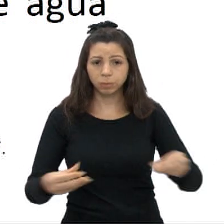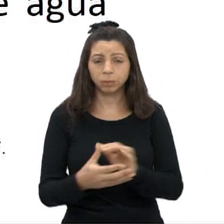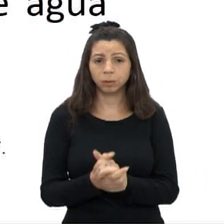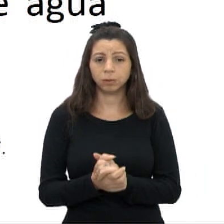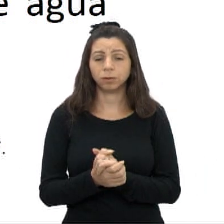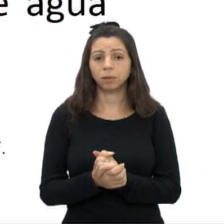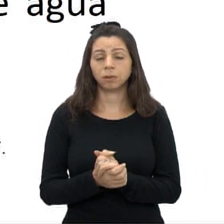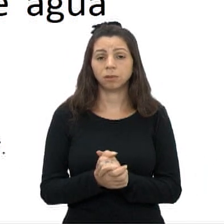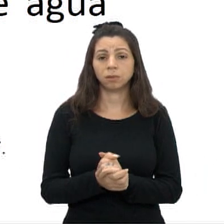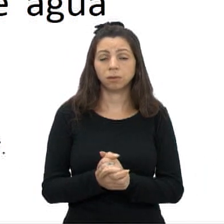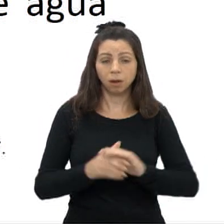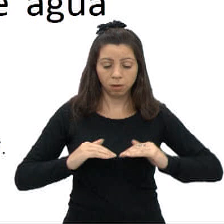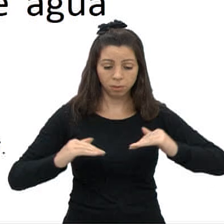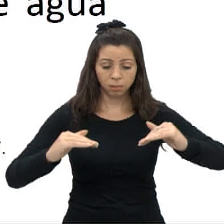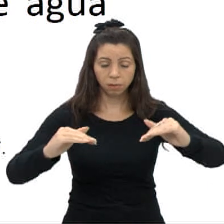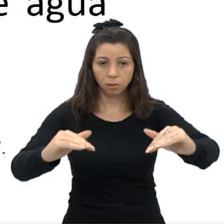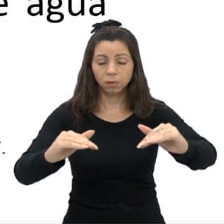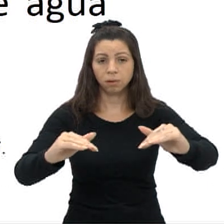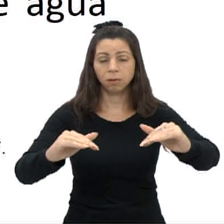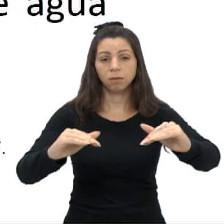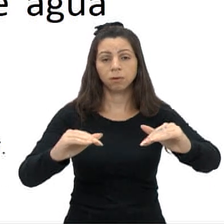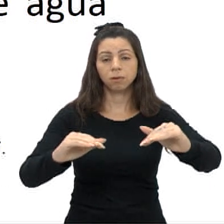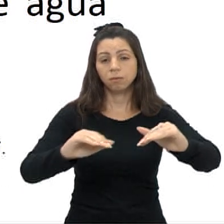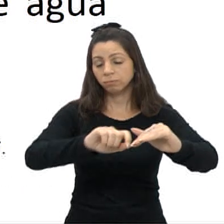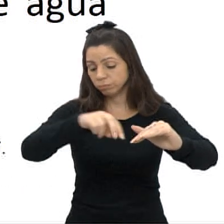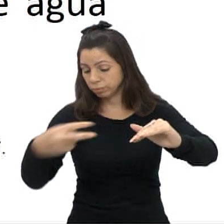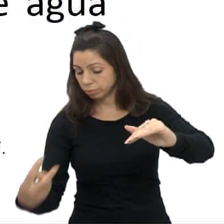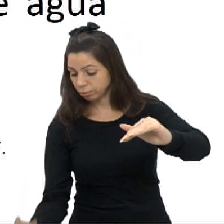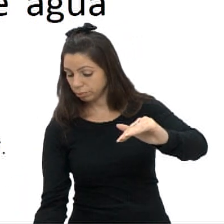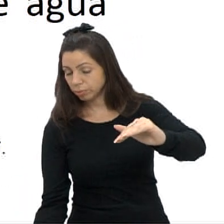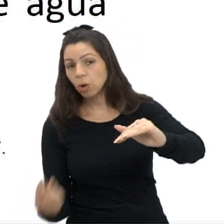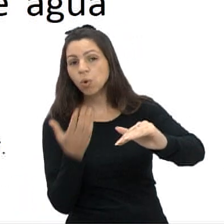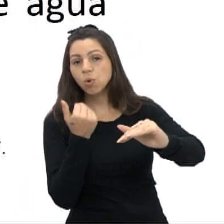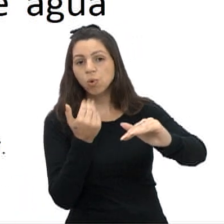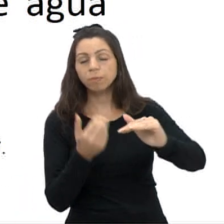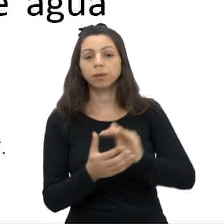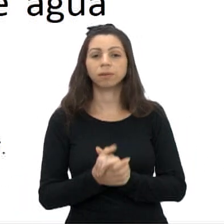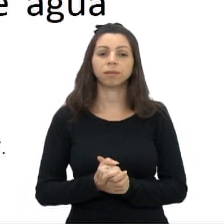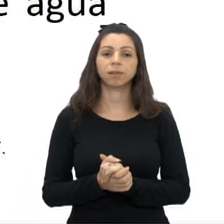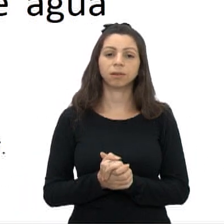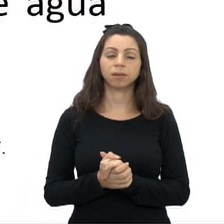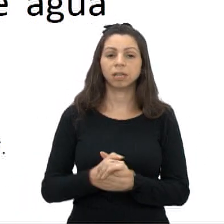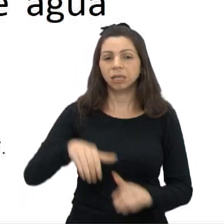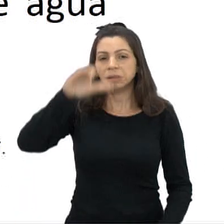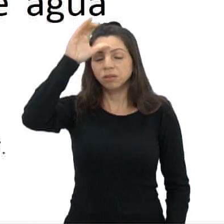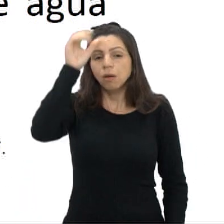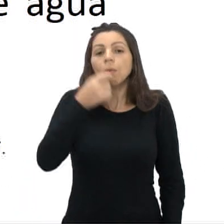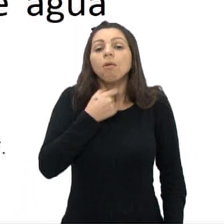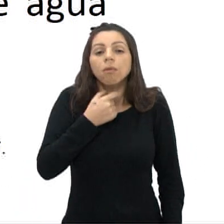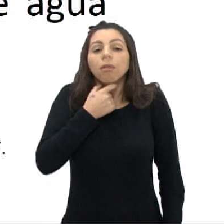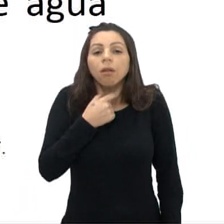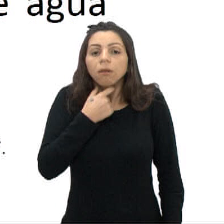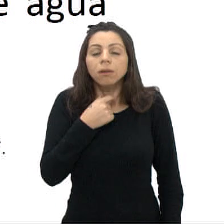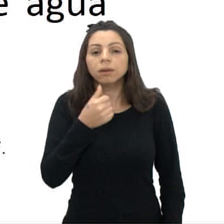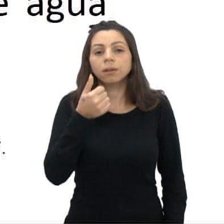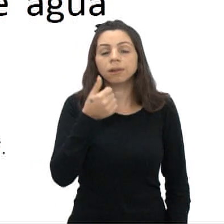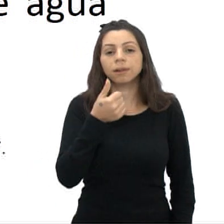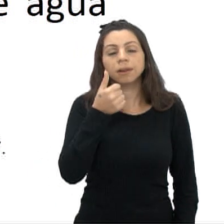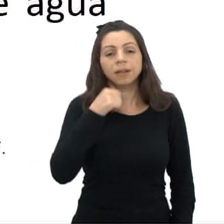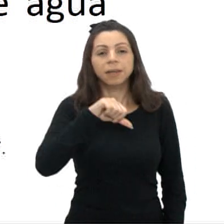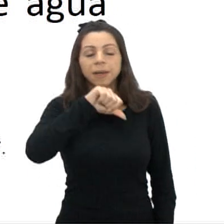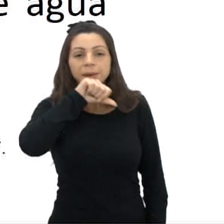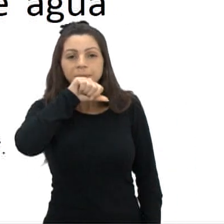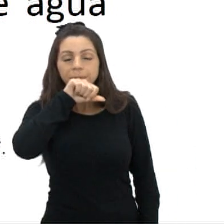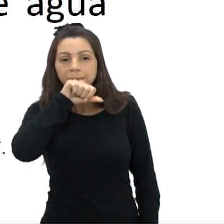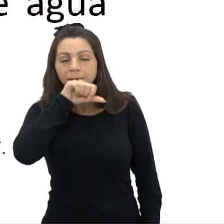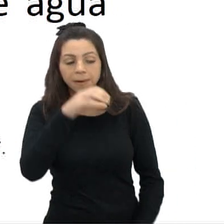de goiabada no chão. Titia se engasgou com a farofa e mamãe virou a